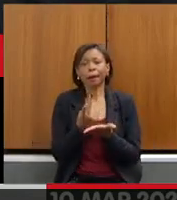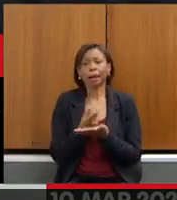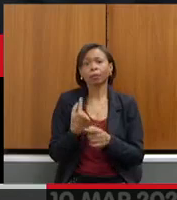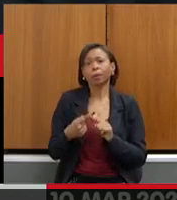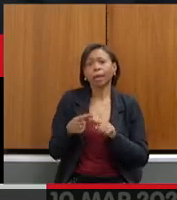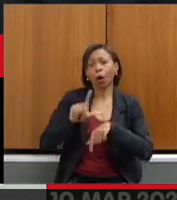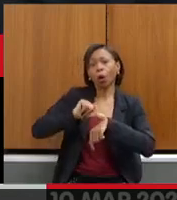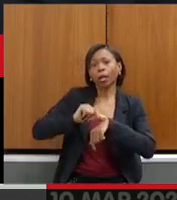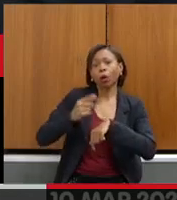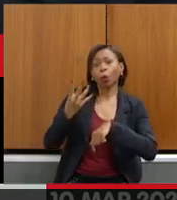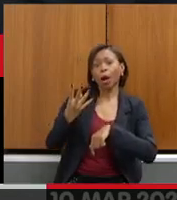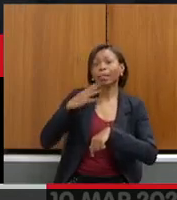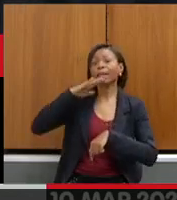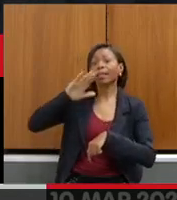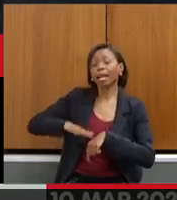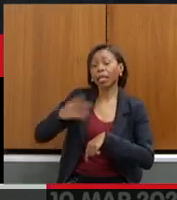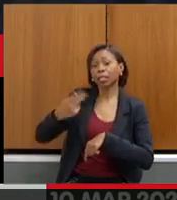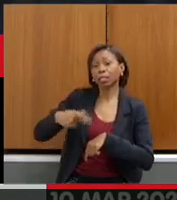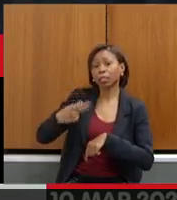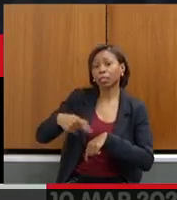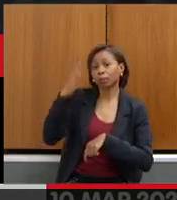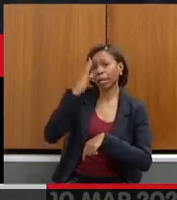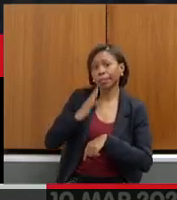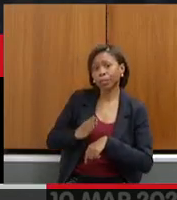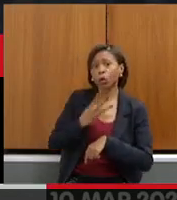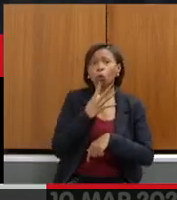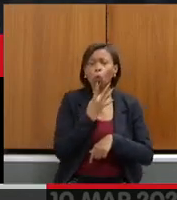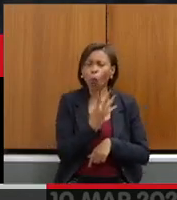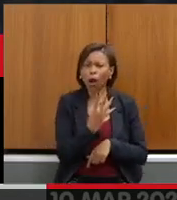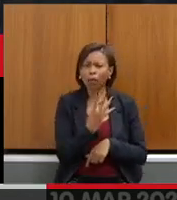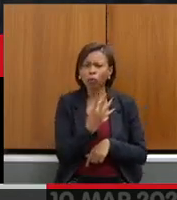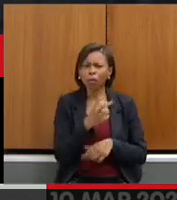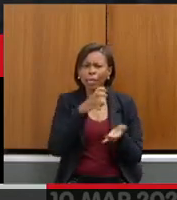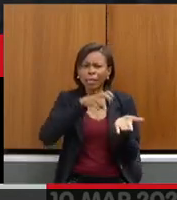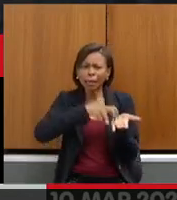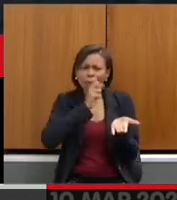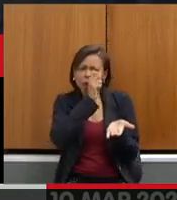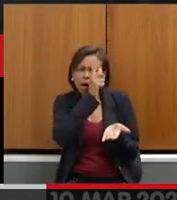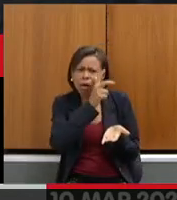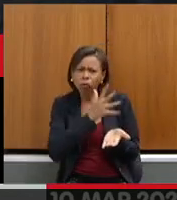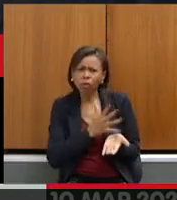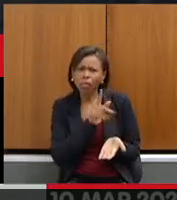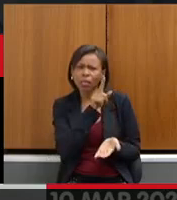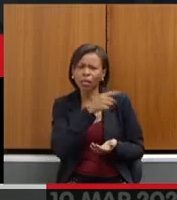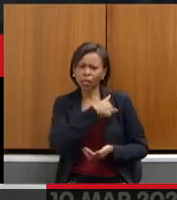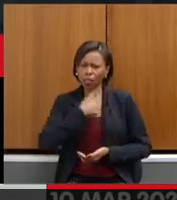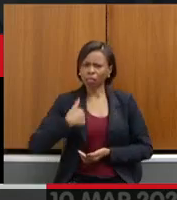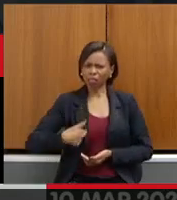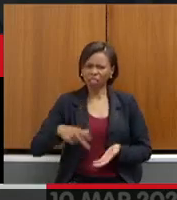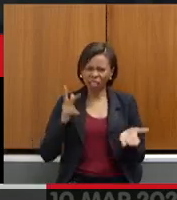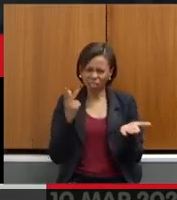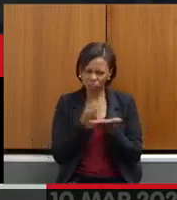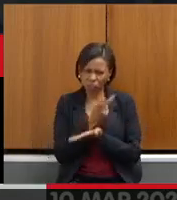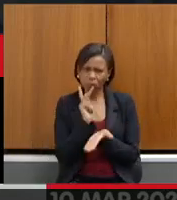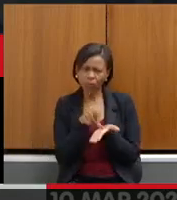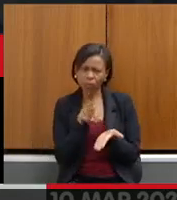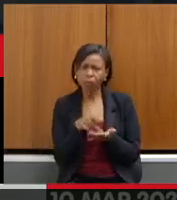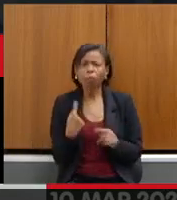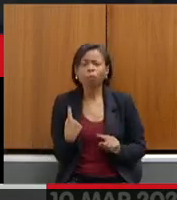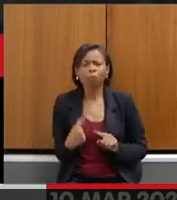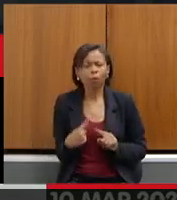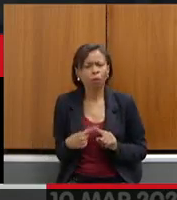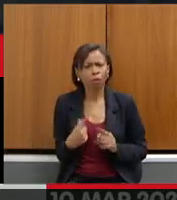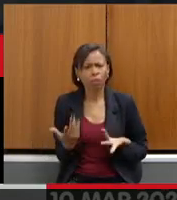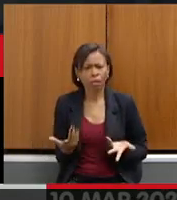horas da tarde no Brasil quatro horas da manhã na China gostaria de saber se isso de fato aconteceu e porque com tantos Laboratórios